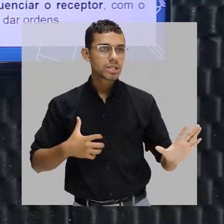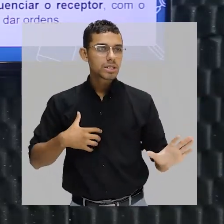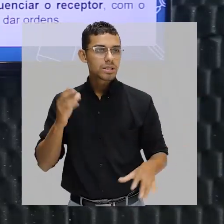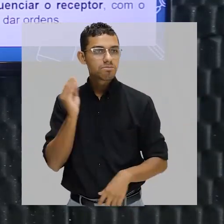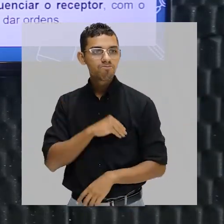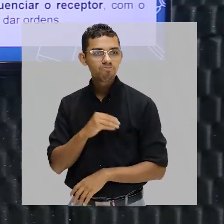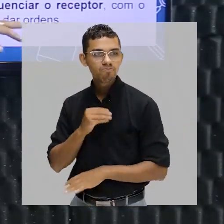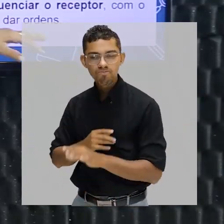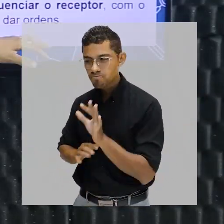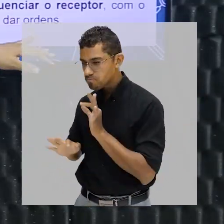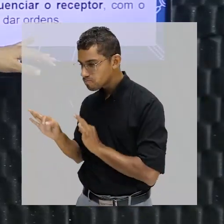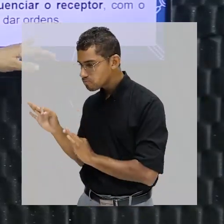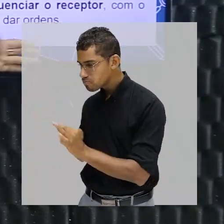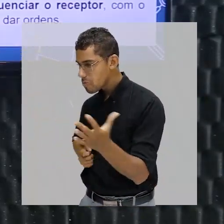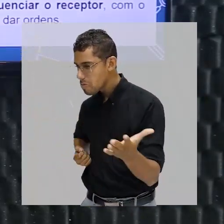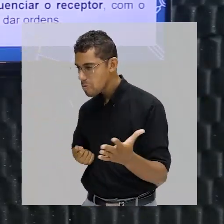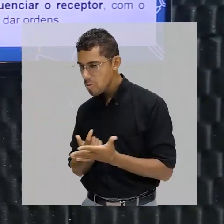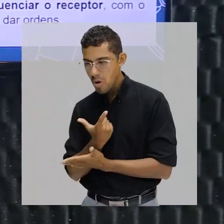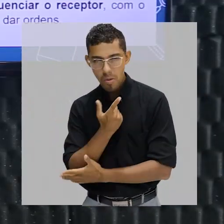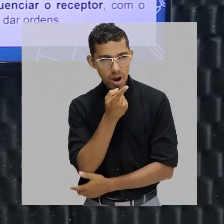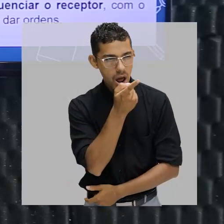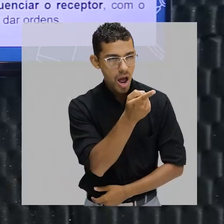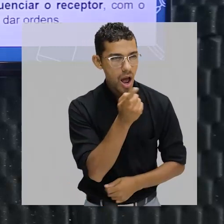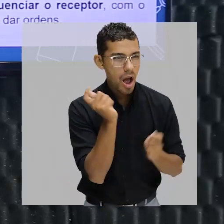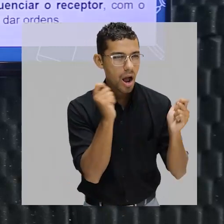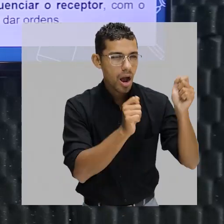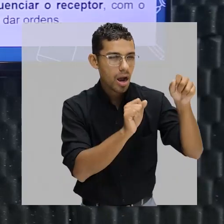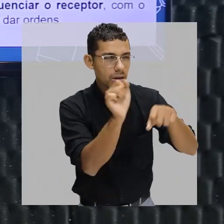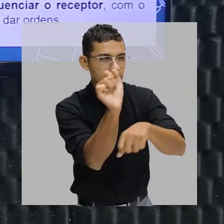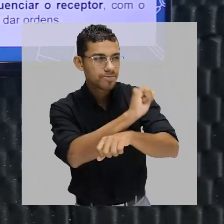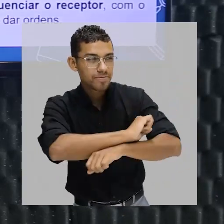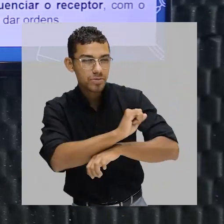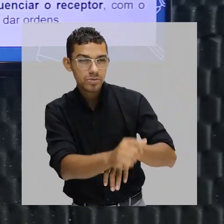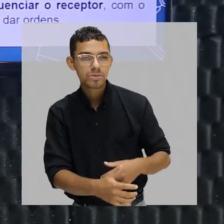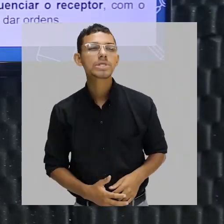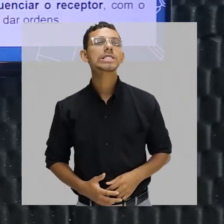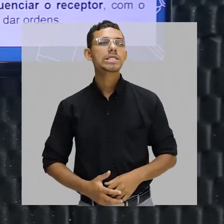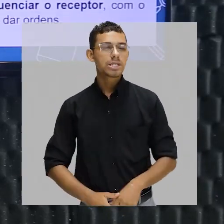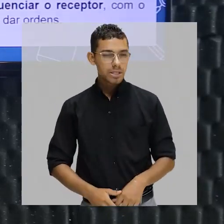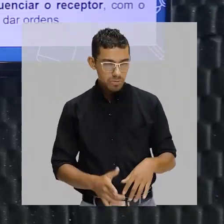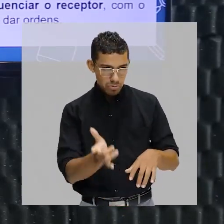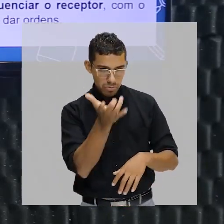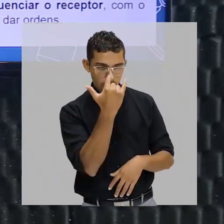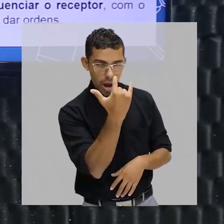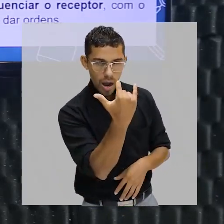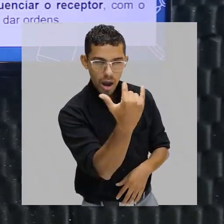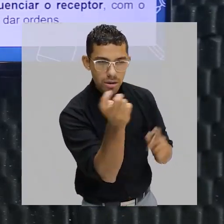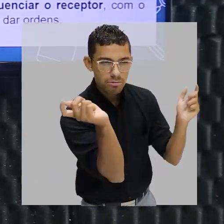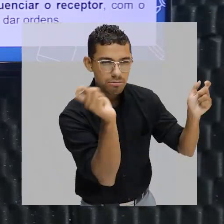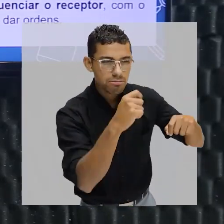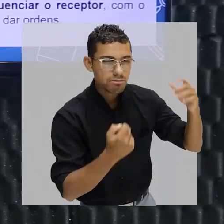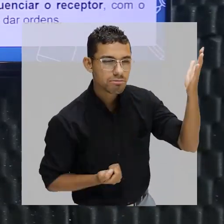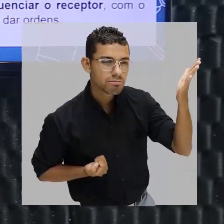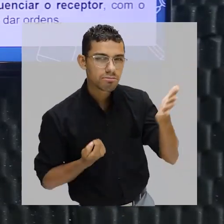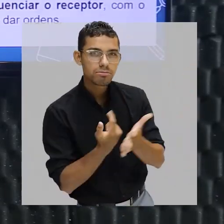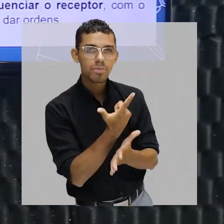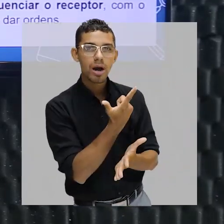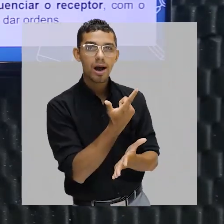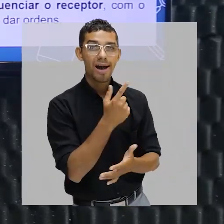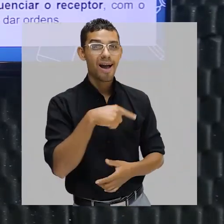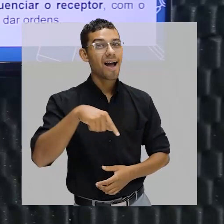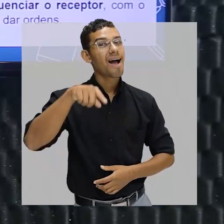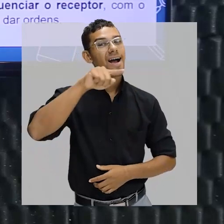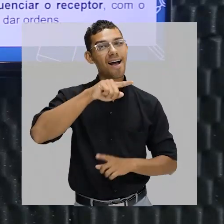enfim. Influenciar o receptor com o objetivo de convencê-lo a fazer aquilo que